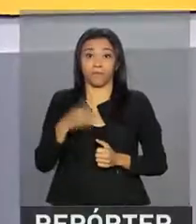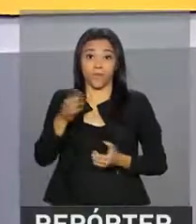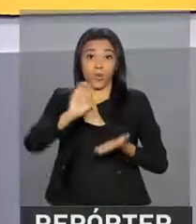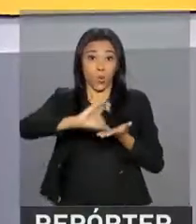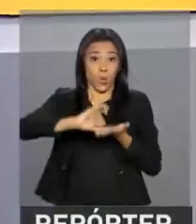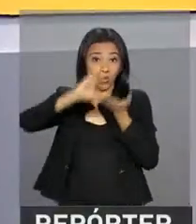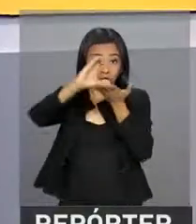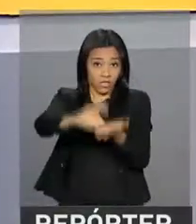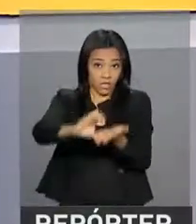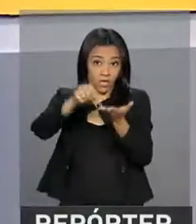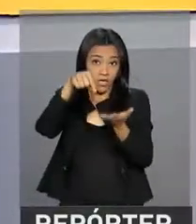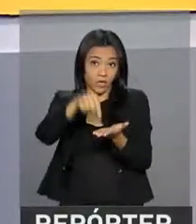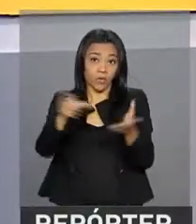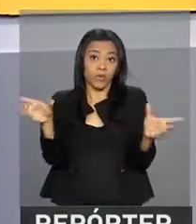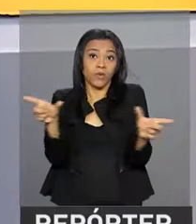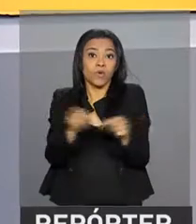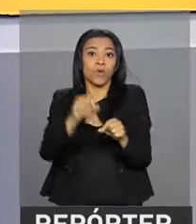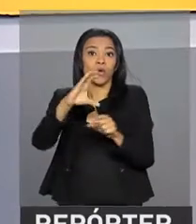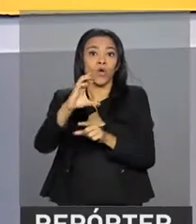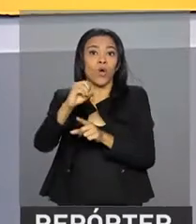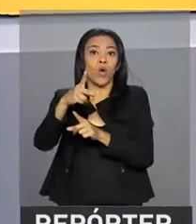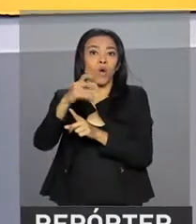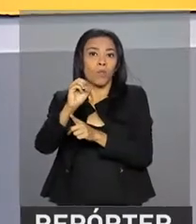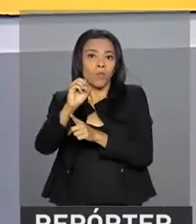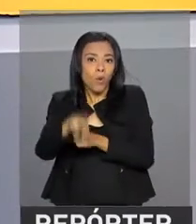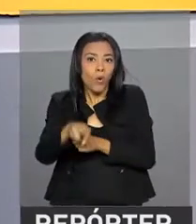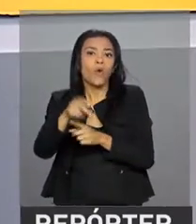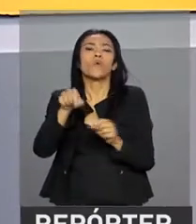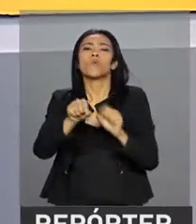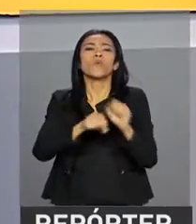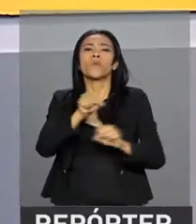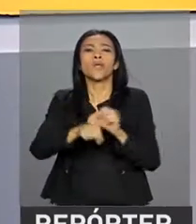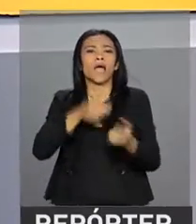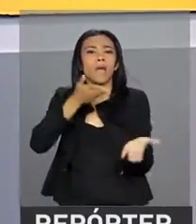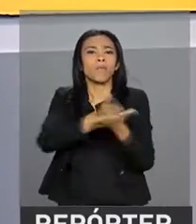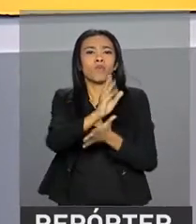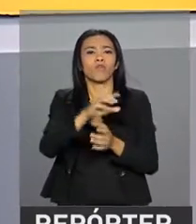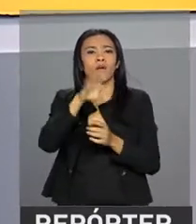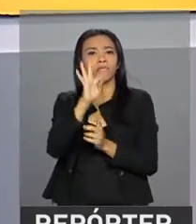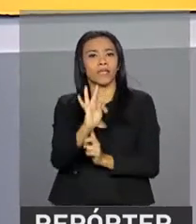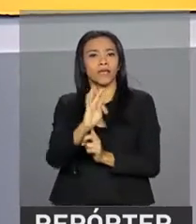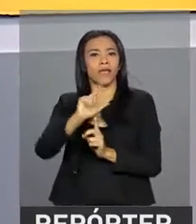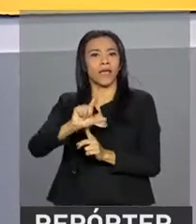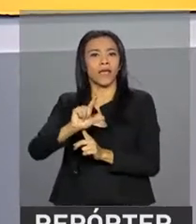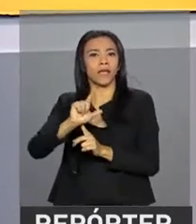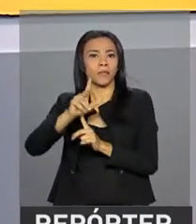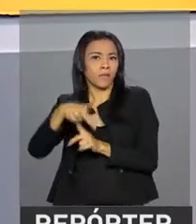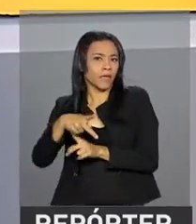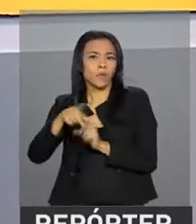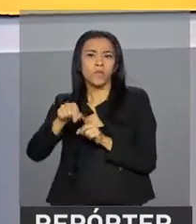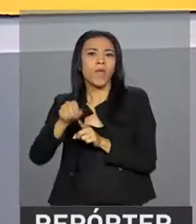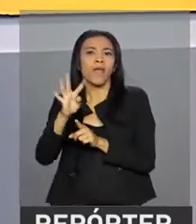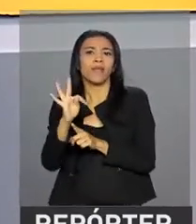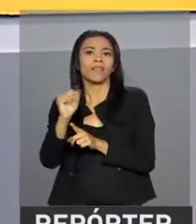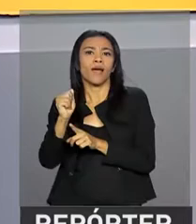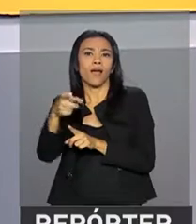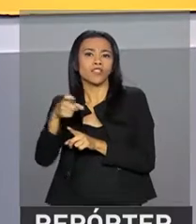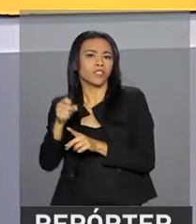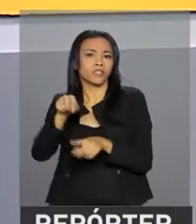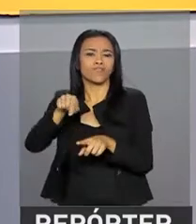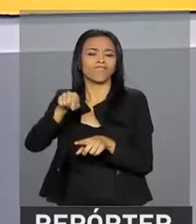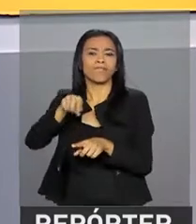monetário nacional aprovou o cálculo da taxa de longo prazo até lp a nova taxa será referência para empréstimos